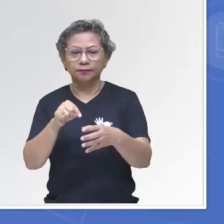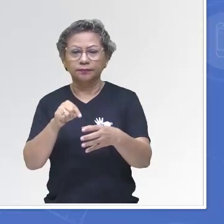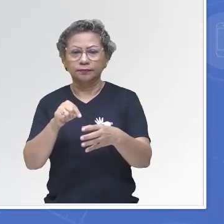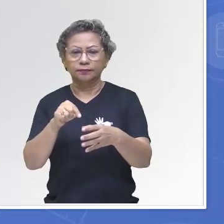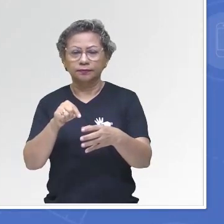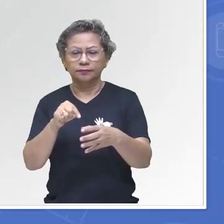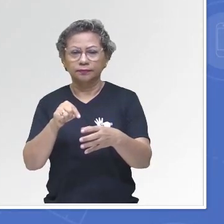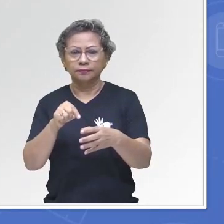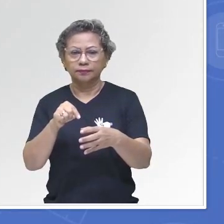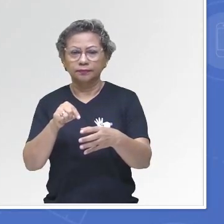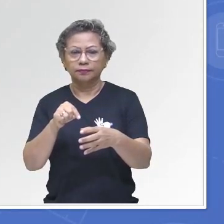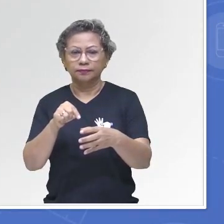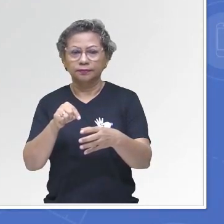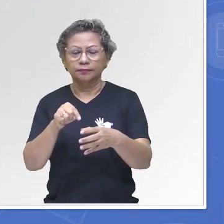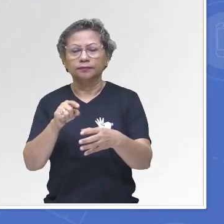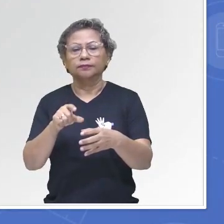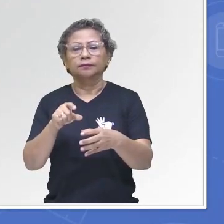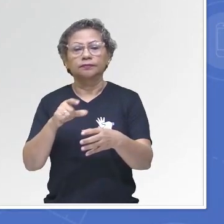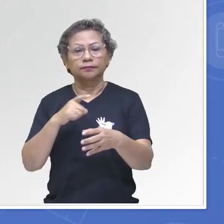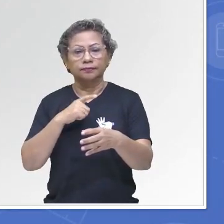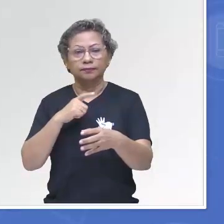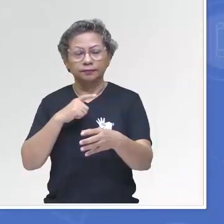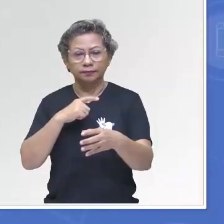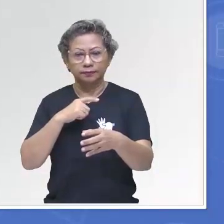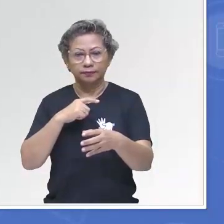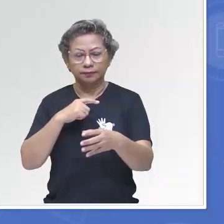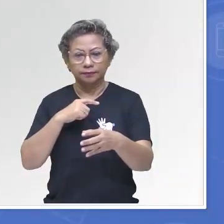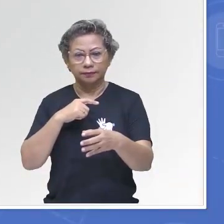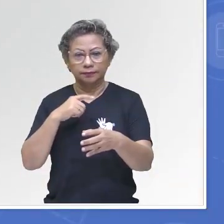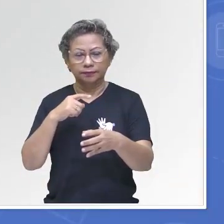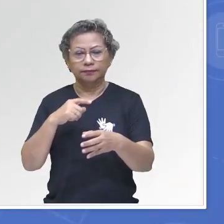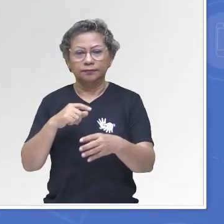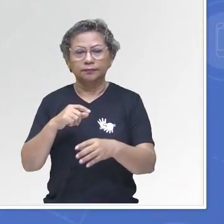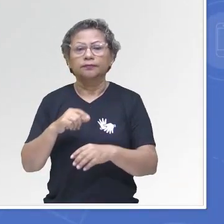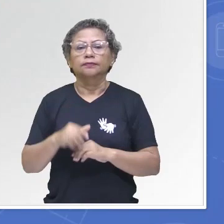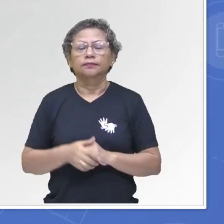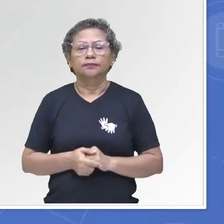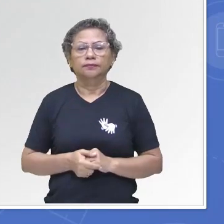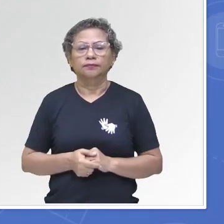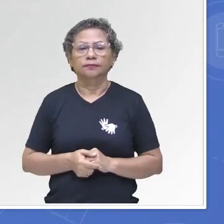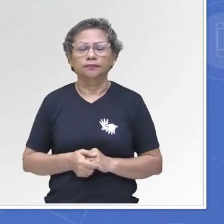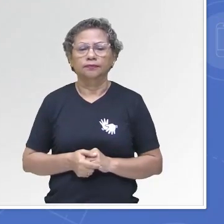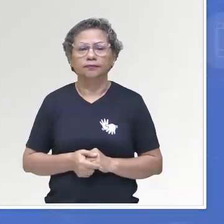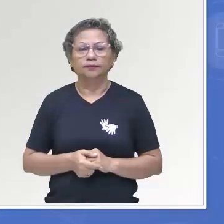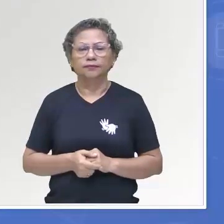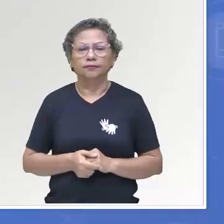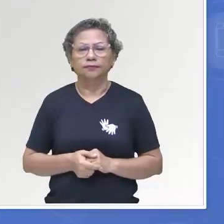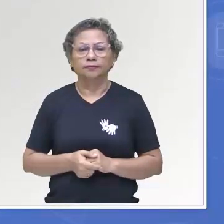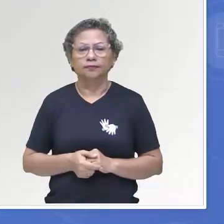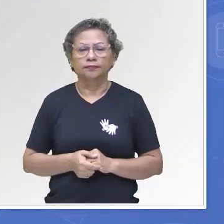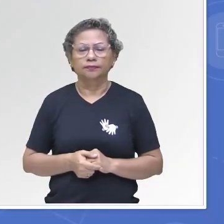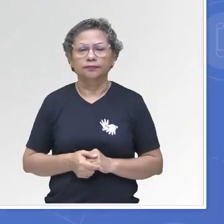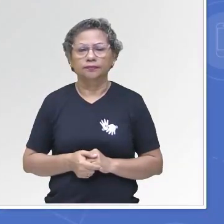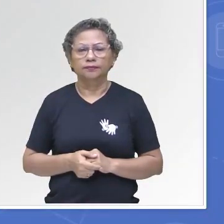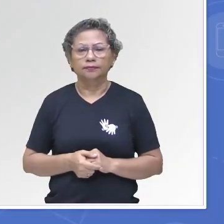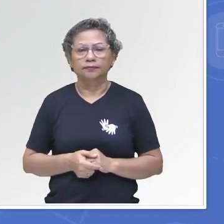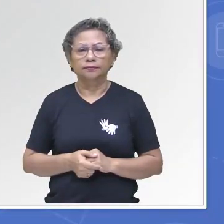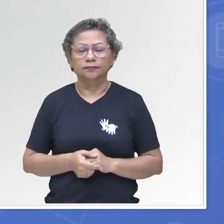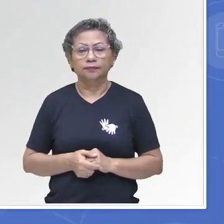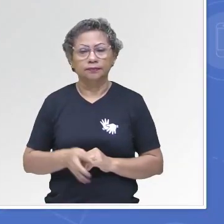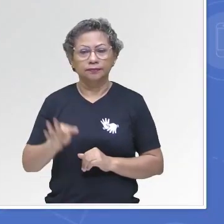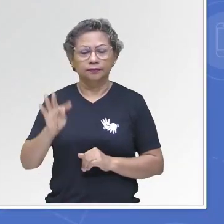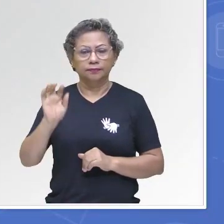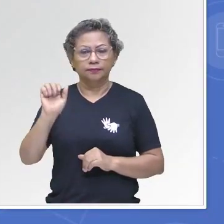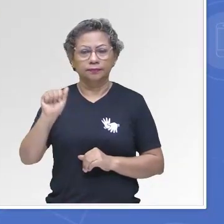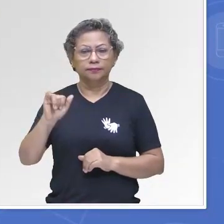proporcional, estratificada, beleza. Mais uma resposta aí, ó, da Thaís